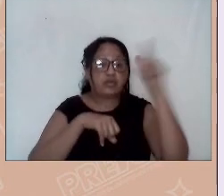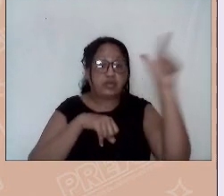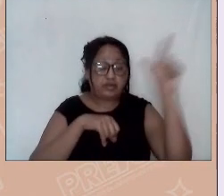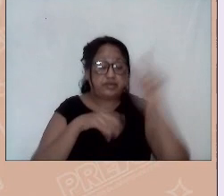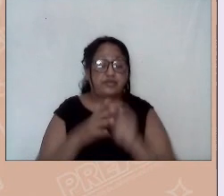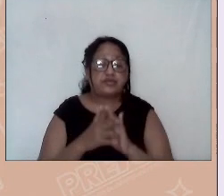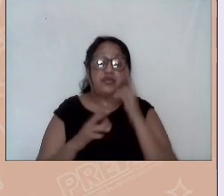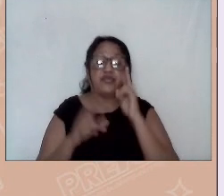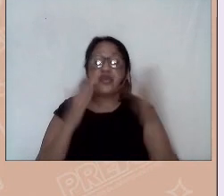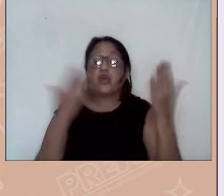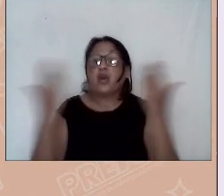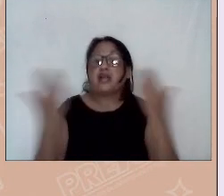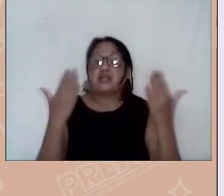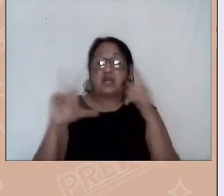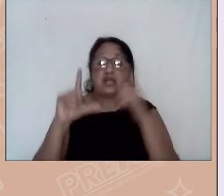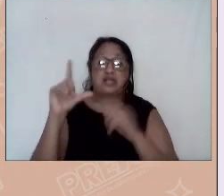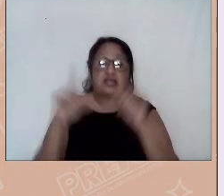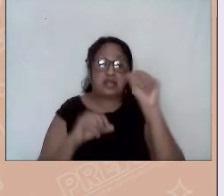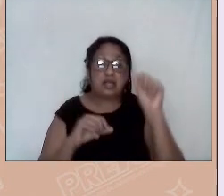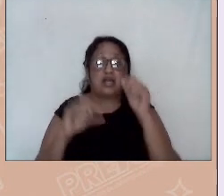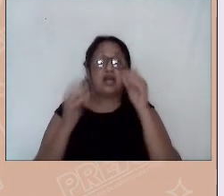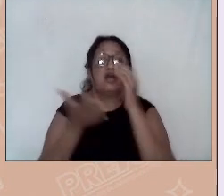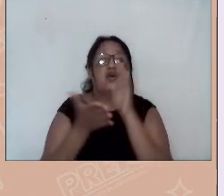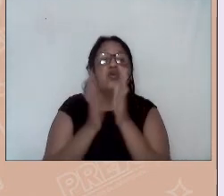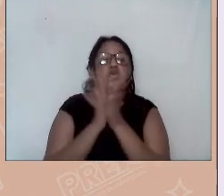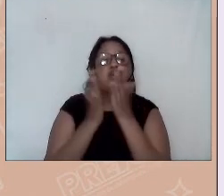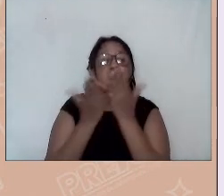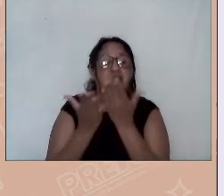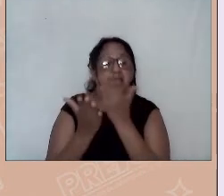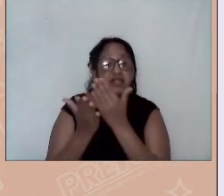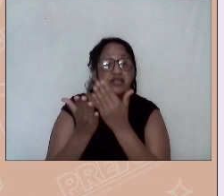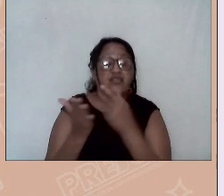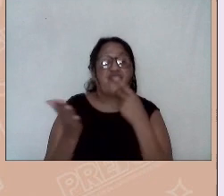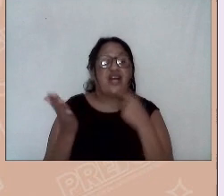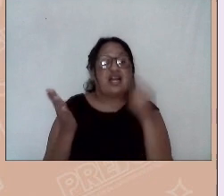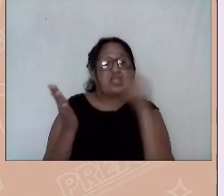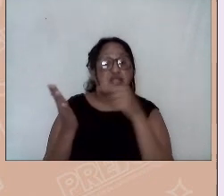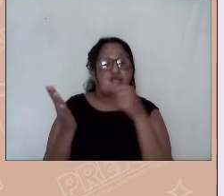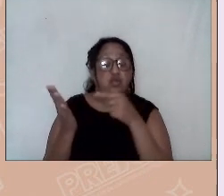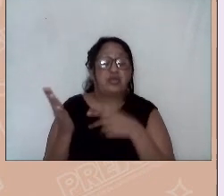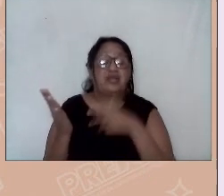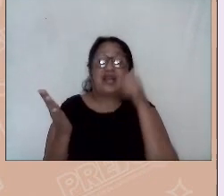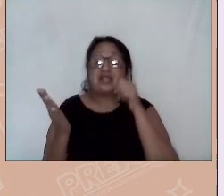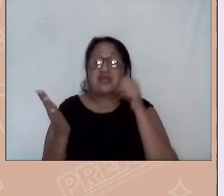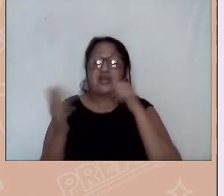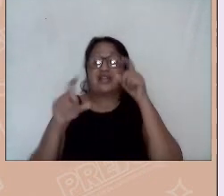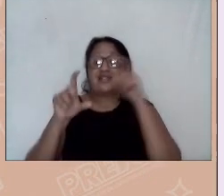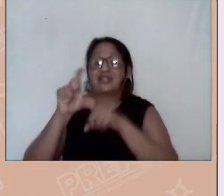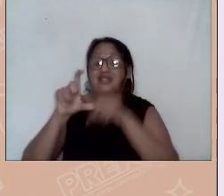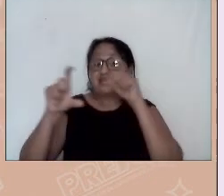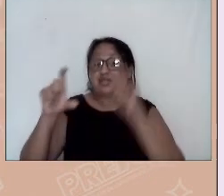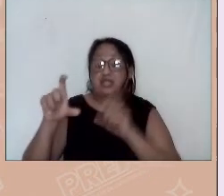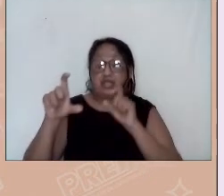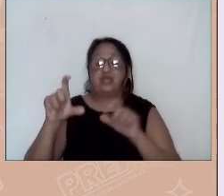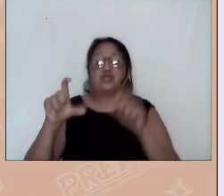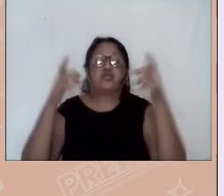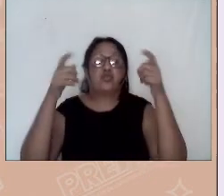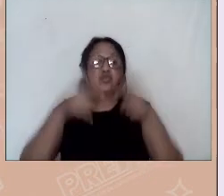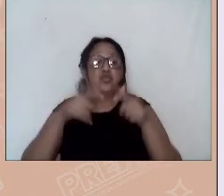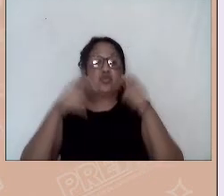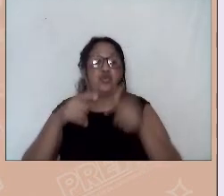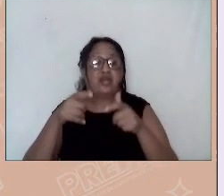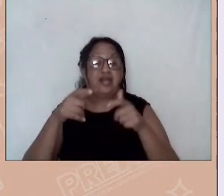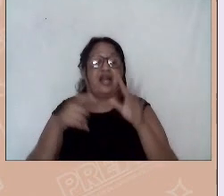lá letra A um livro discursa sobre as mulheres independentes em um estado totalitário enquanto a charge